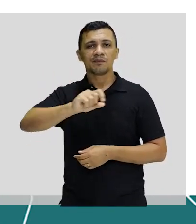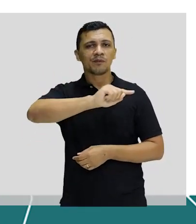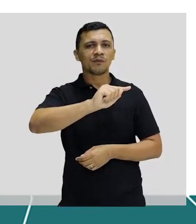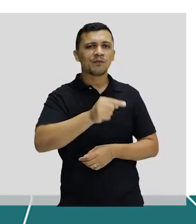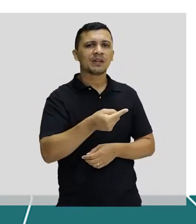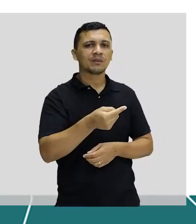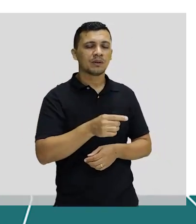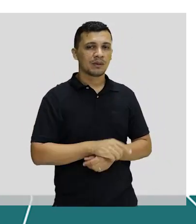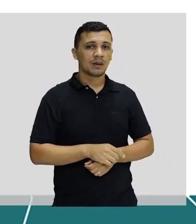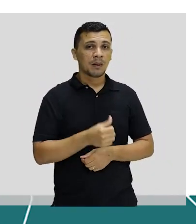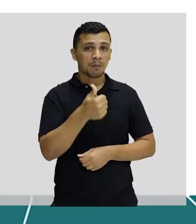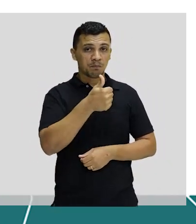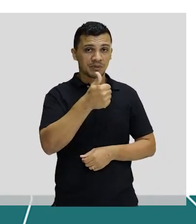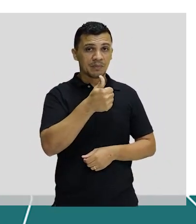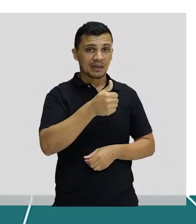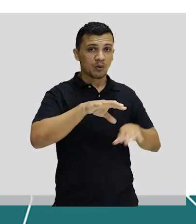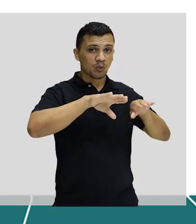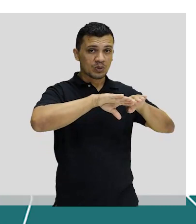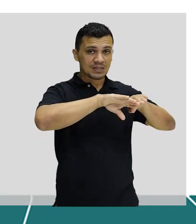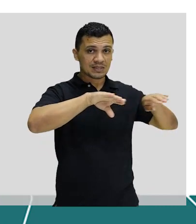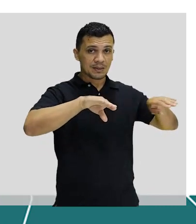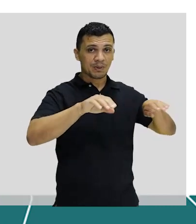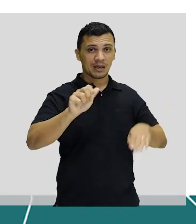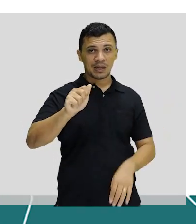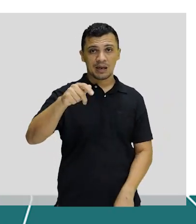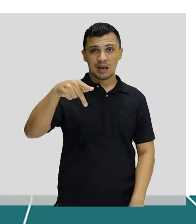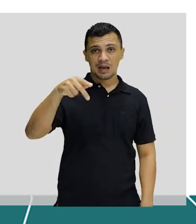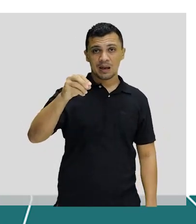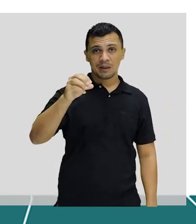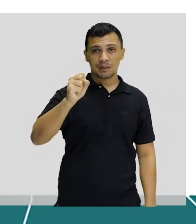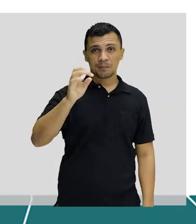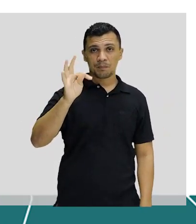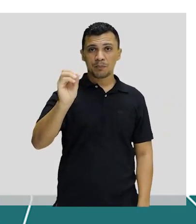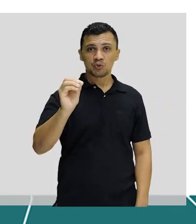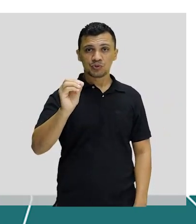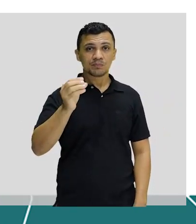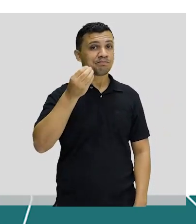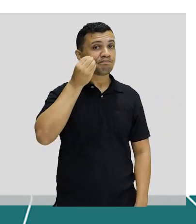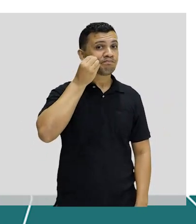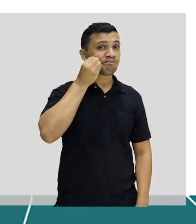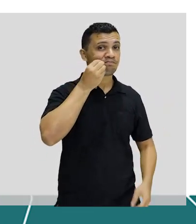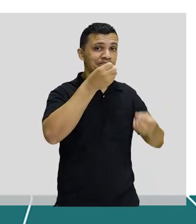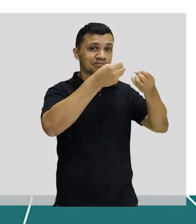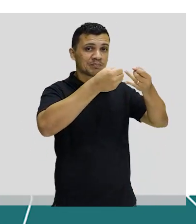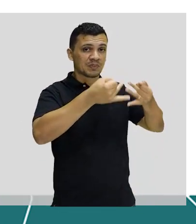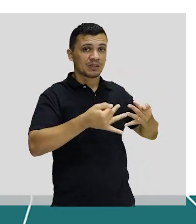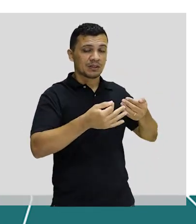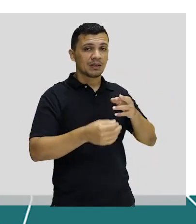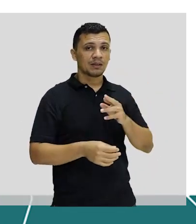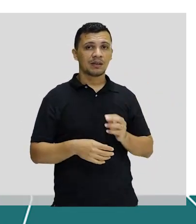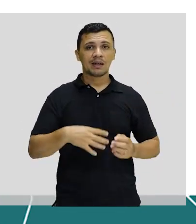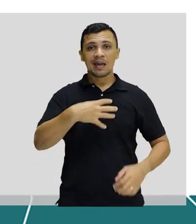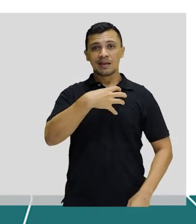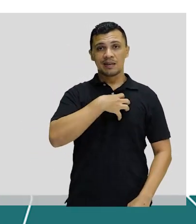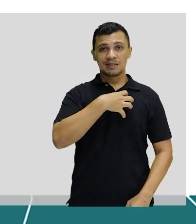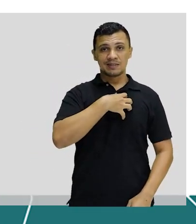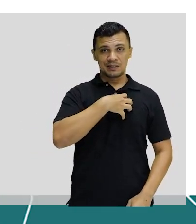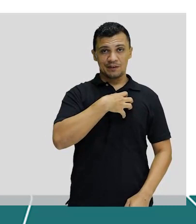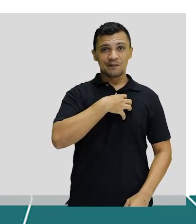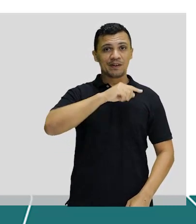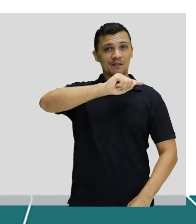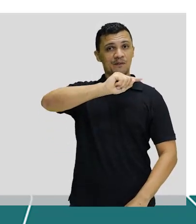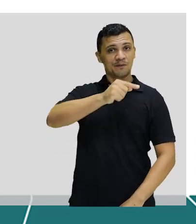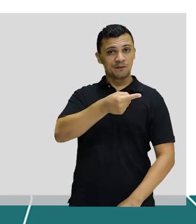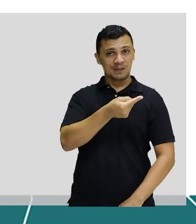para separar o aposto, pode ser um termo explicativo, né? Recife, a Veneza brasileira, se desenvolveu muito